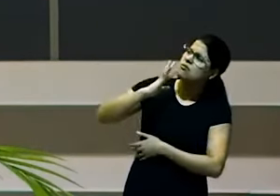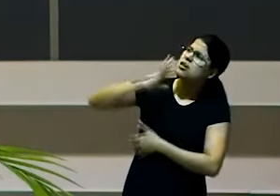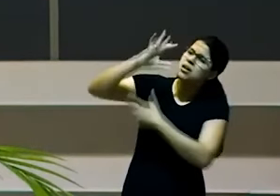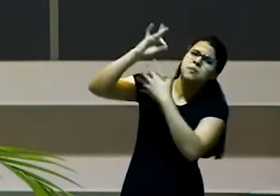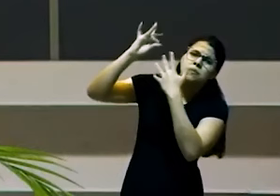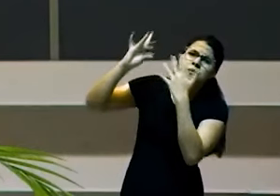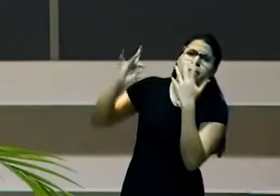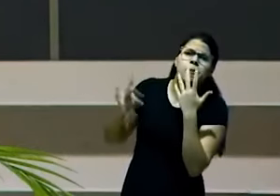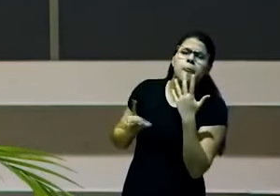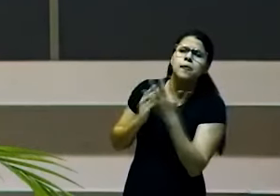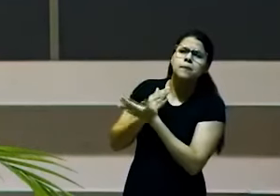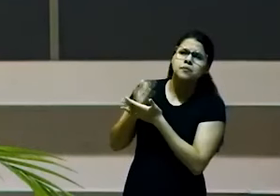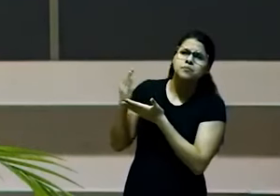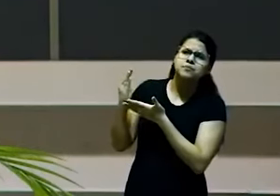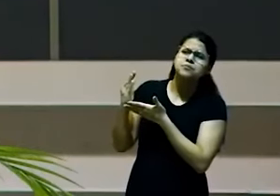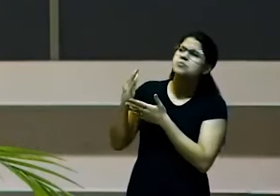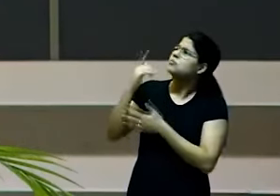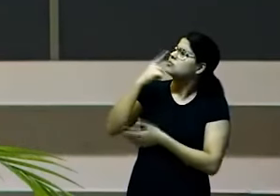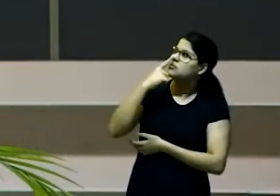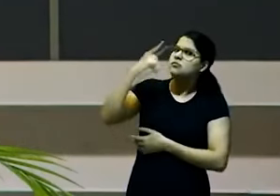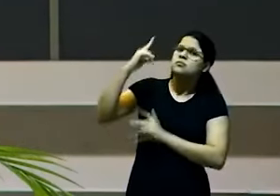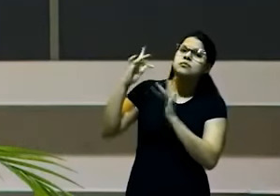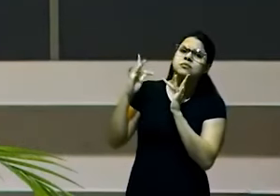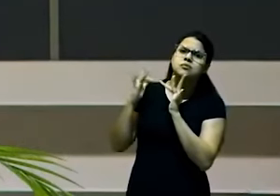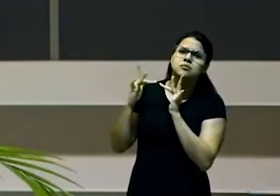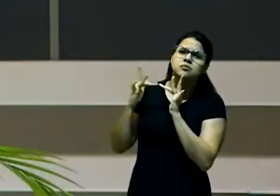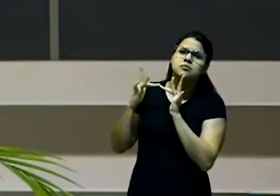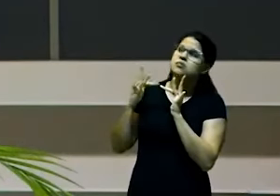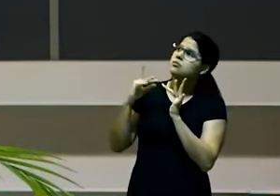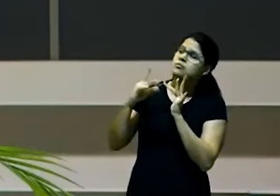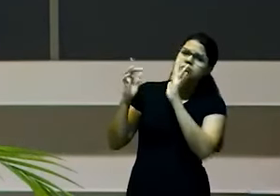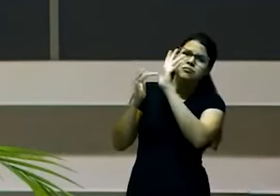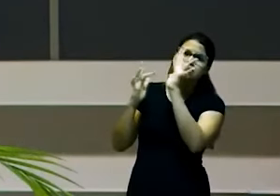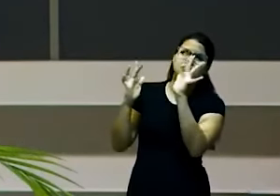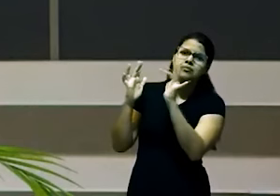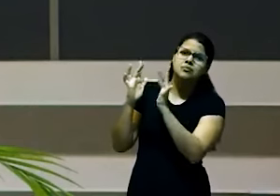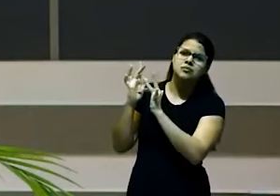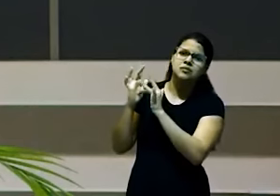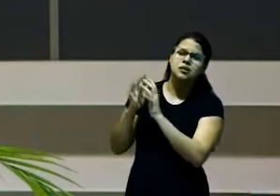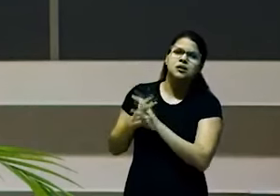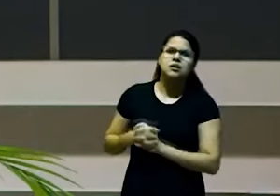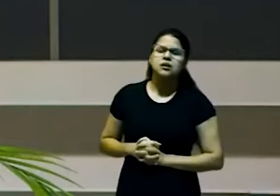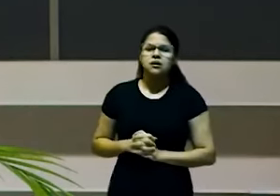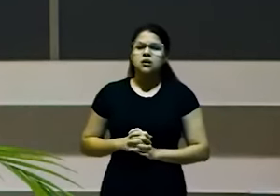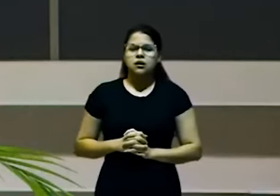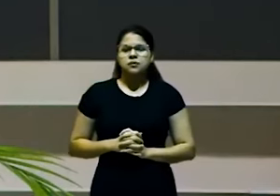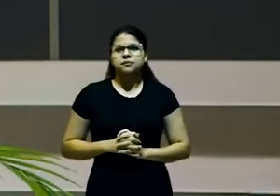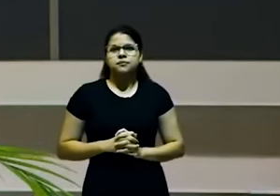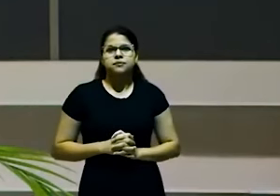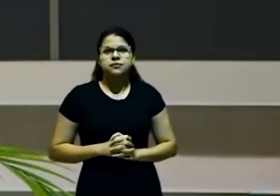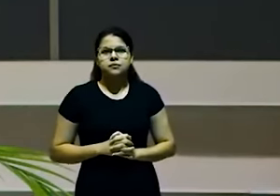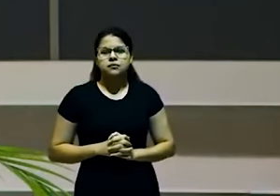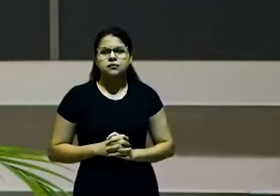Jesus e você começou a ter intimidade com esse Jesus um dia Pedro precisou que Jesus entrasse